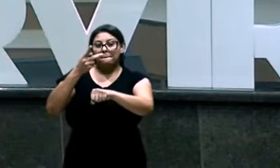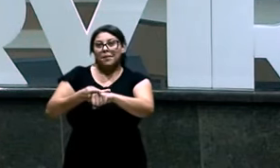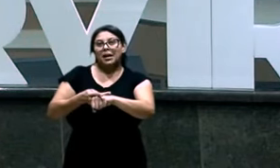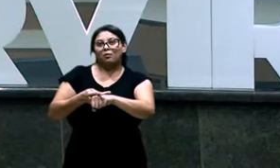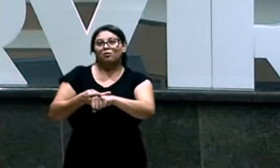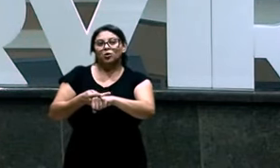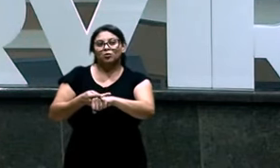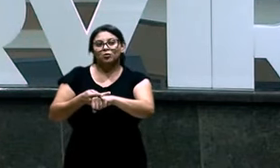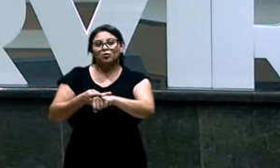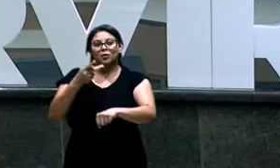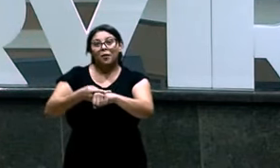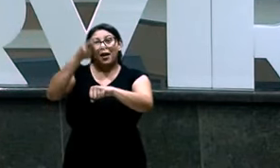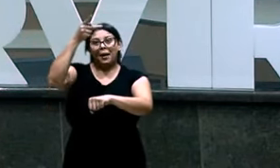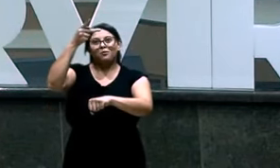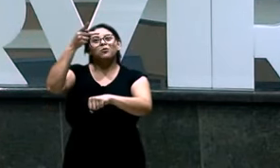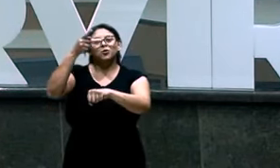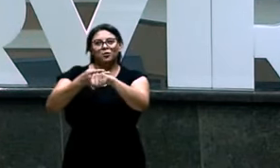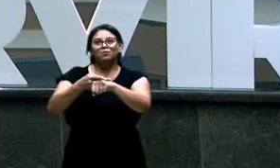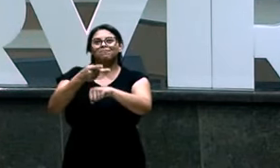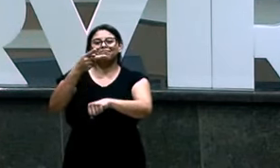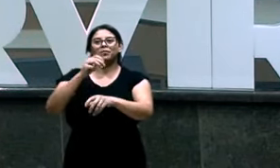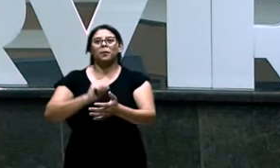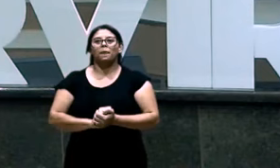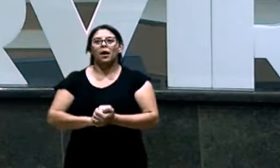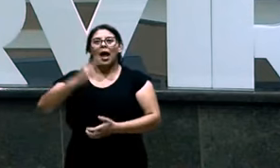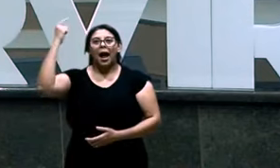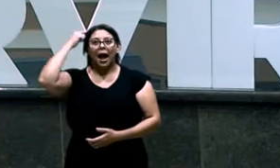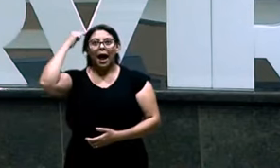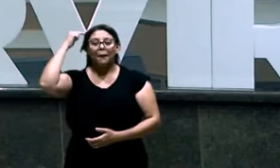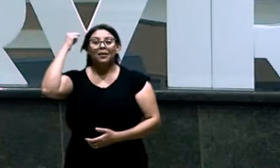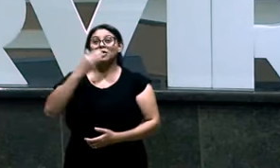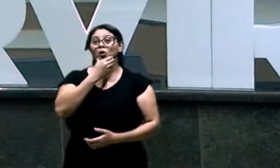A cabeça de João Batista vale metade de um reino.